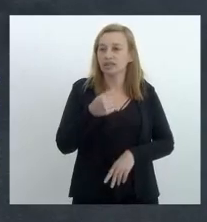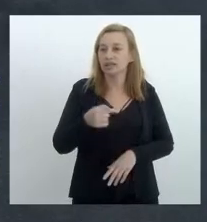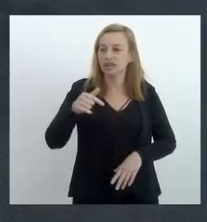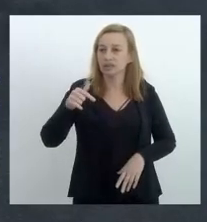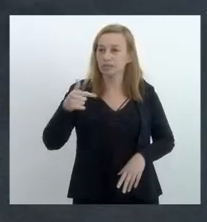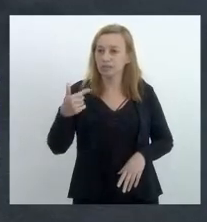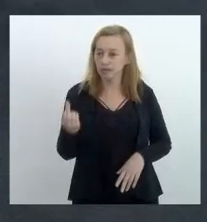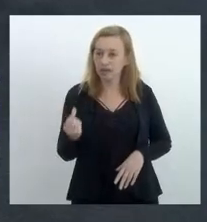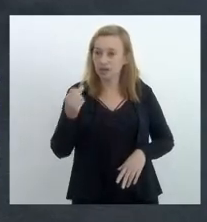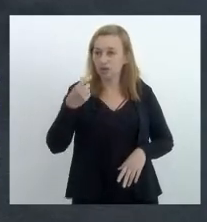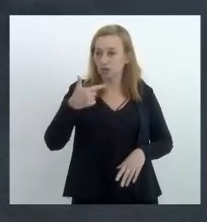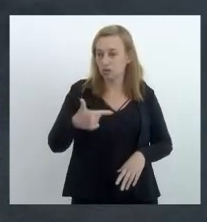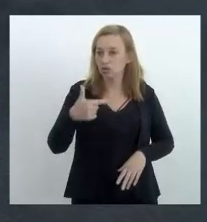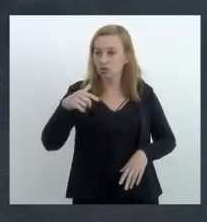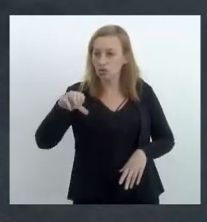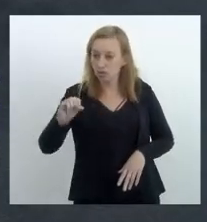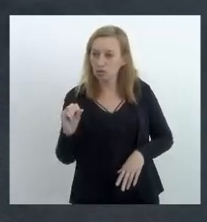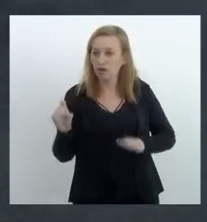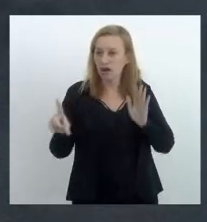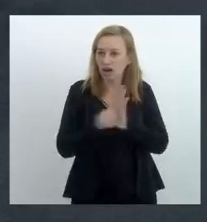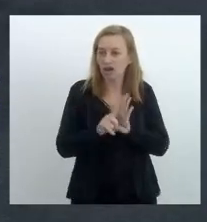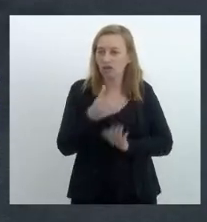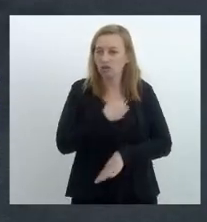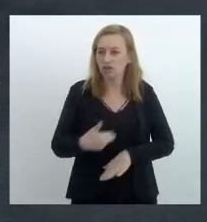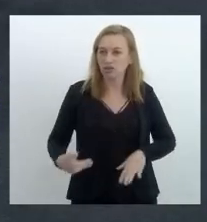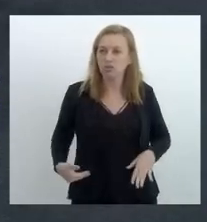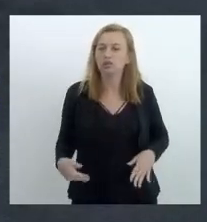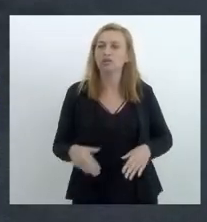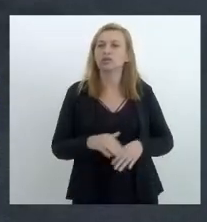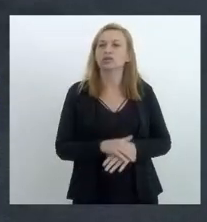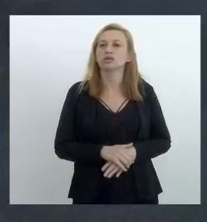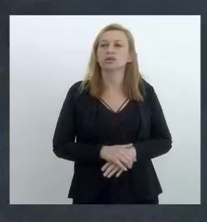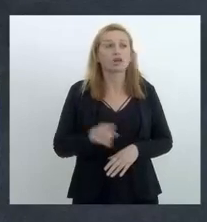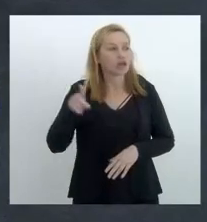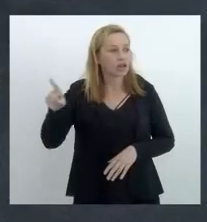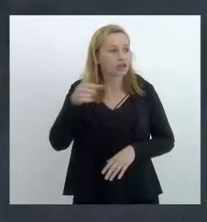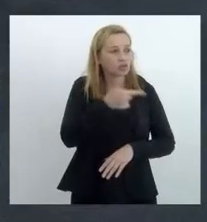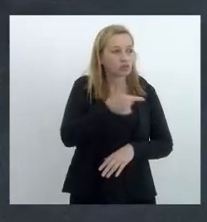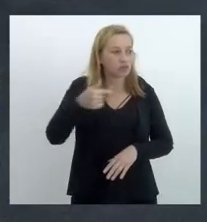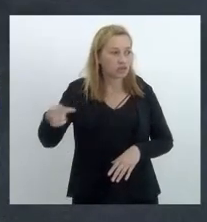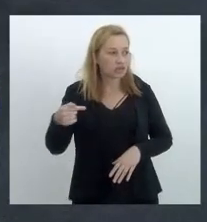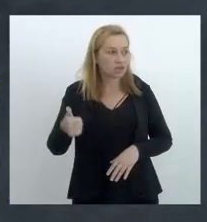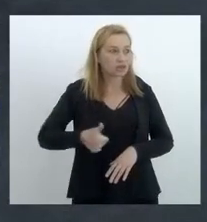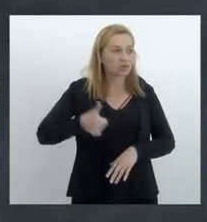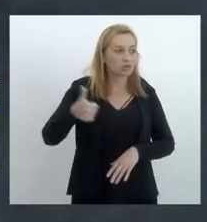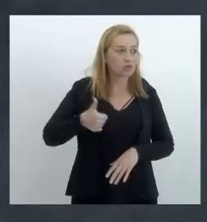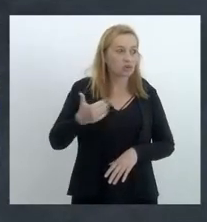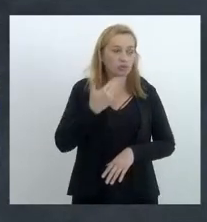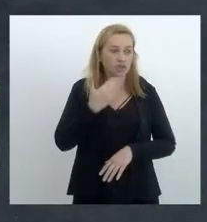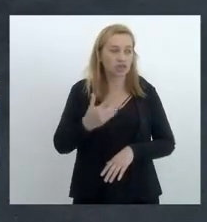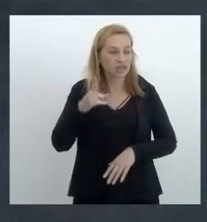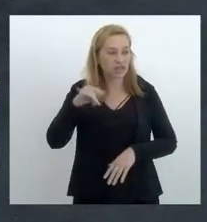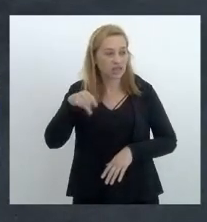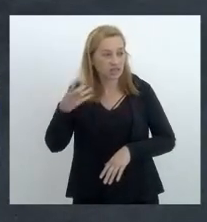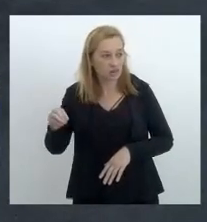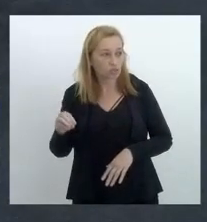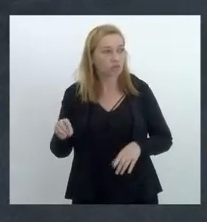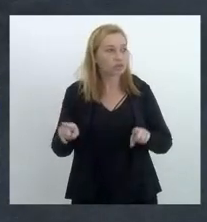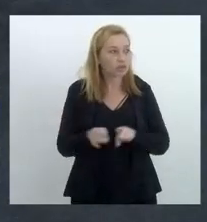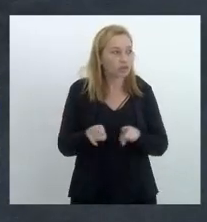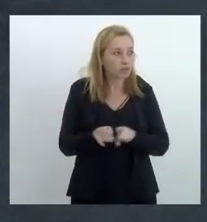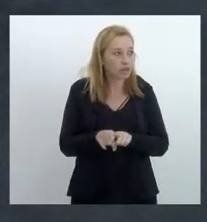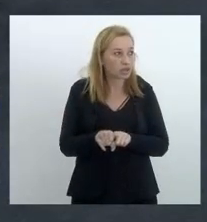7629 de 17, que foi a lei que o governador levou lá em 2017 para o primeiro pedido de adesão e que também levou...